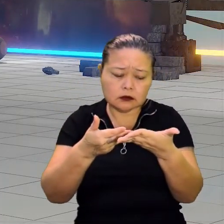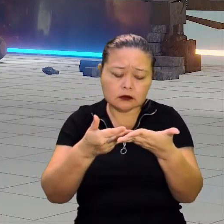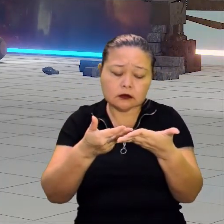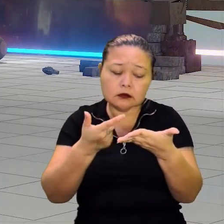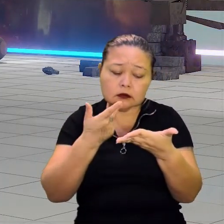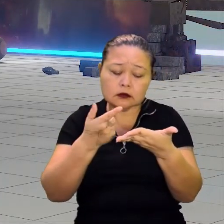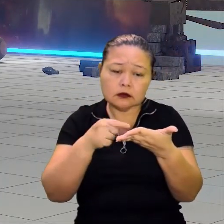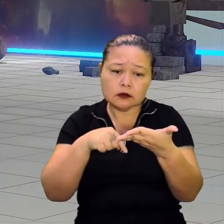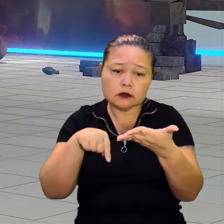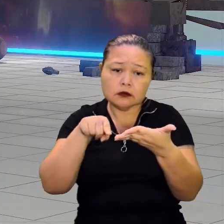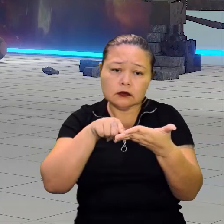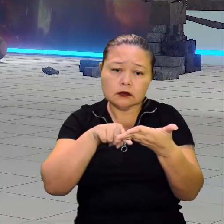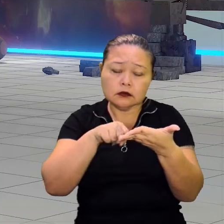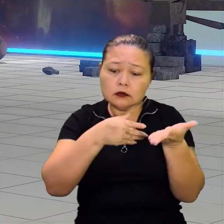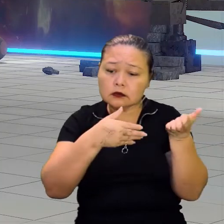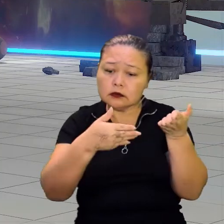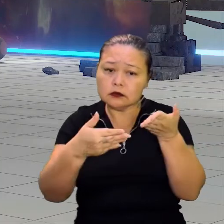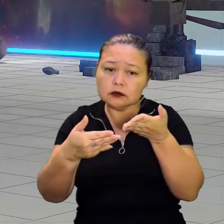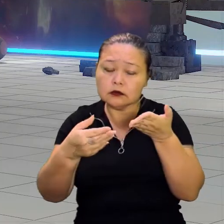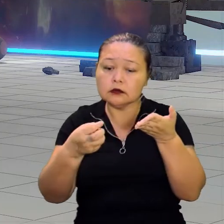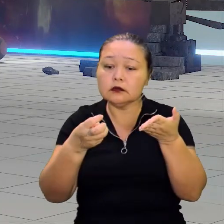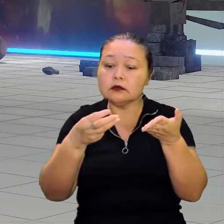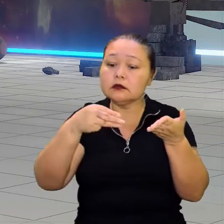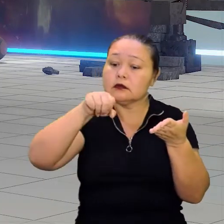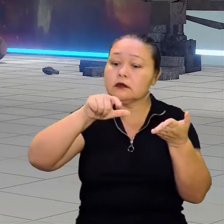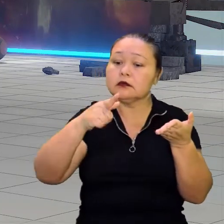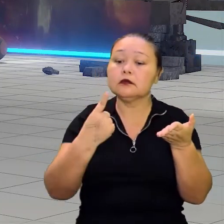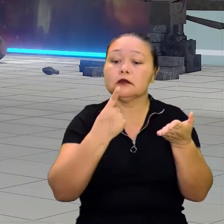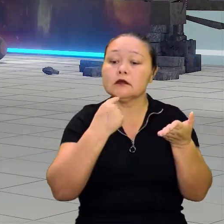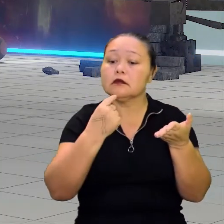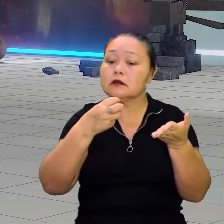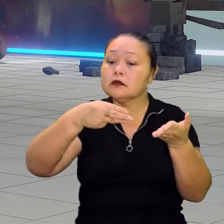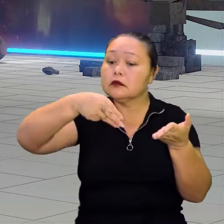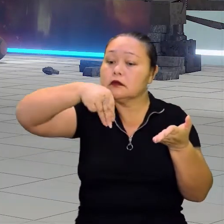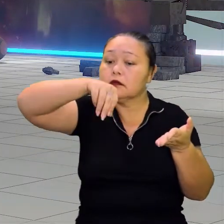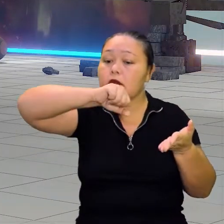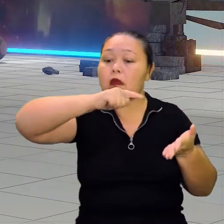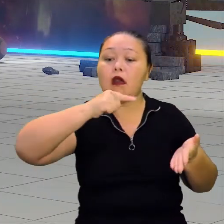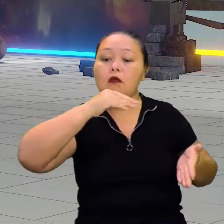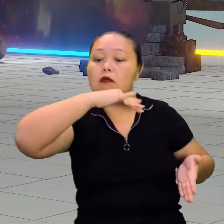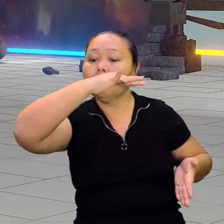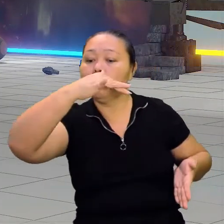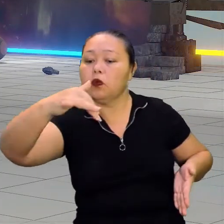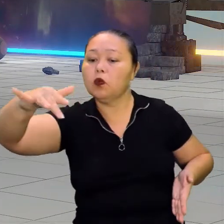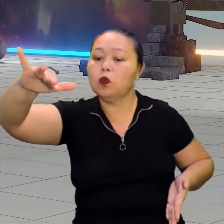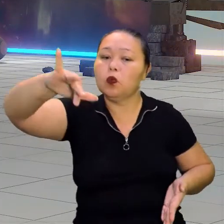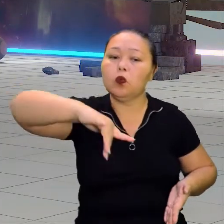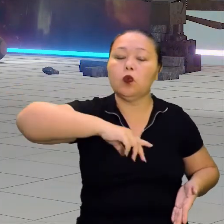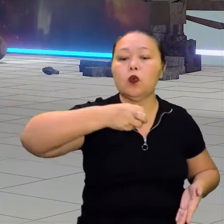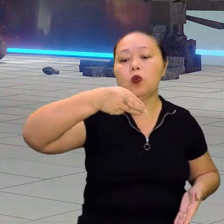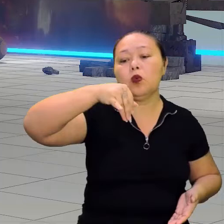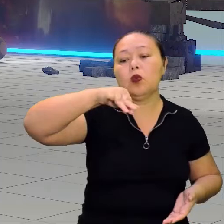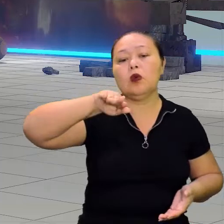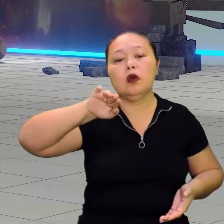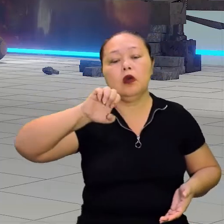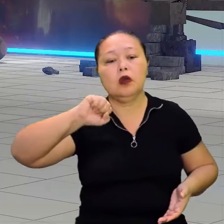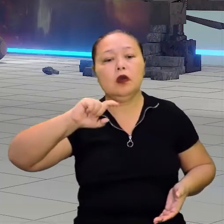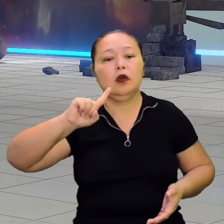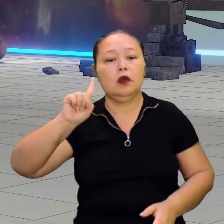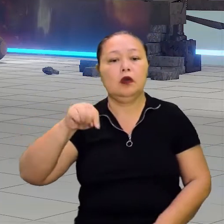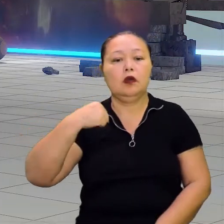se fala a passagem do Mar Vermelho. Quer dizer que Moisés chegou